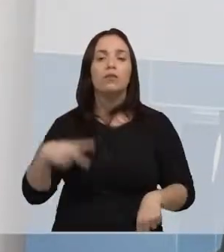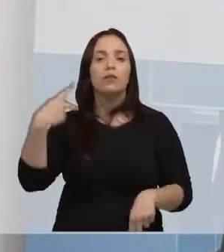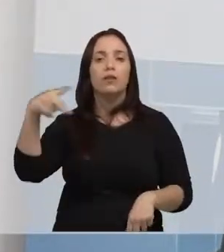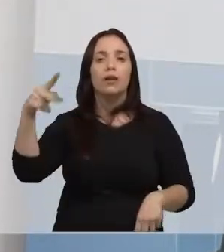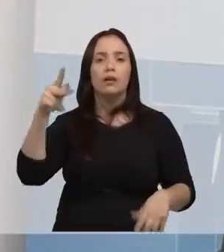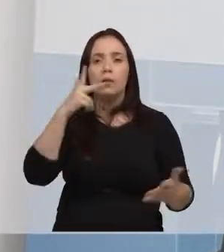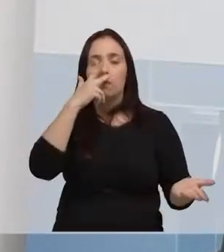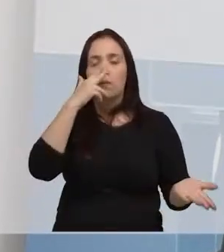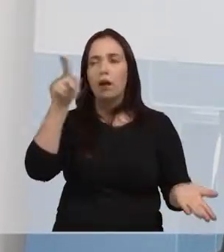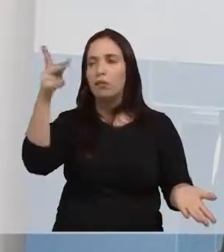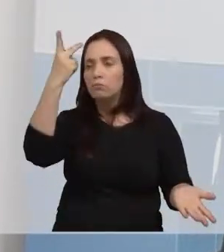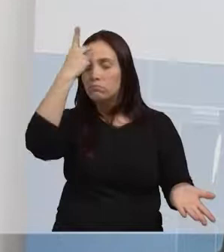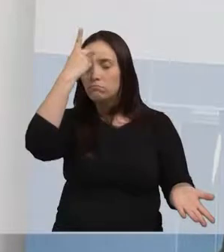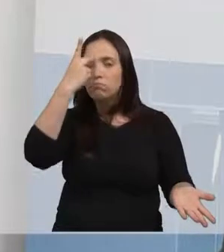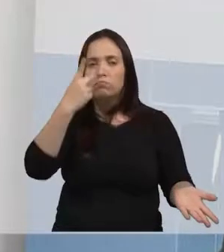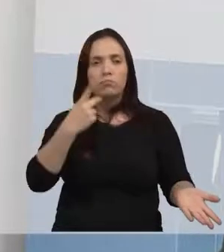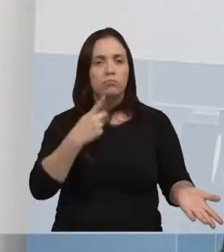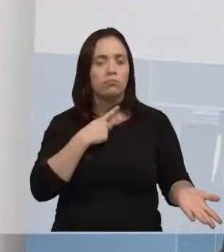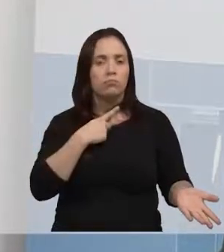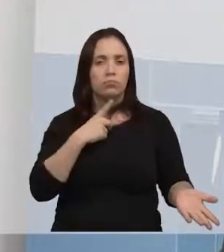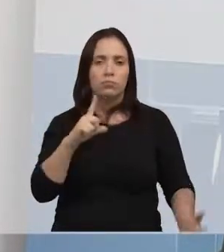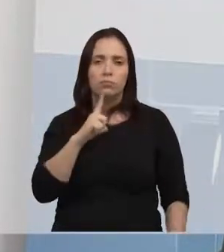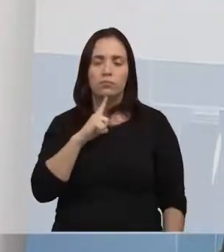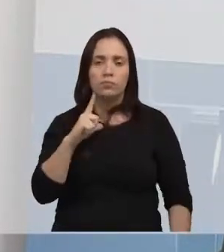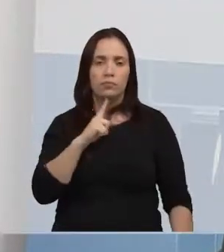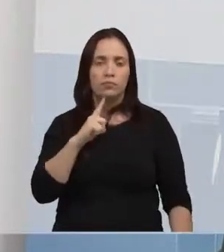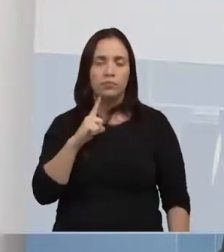um egoísmo, de uma